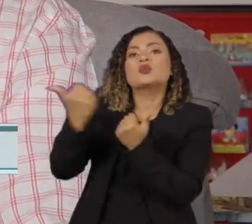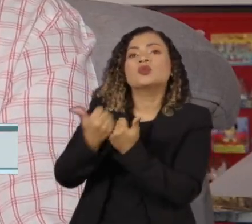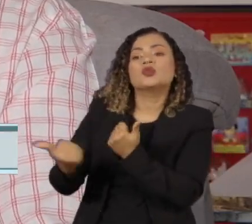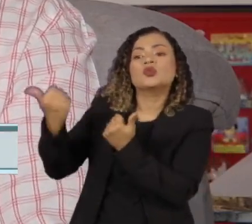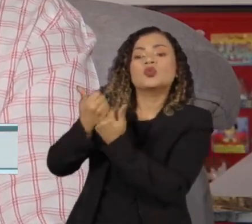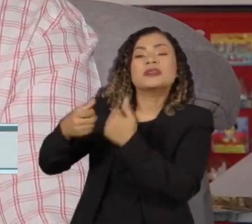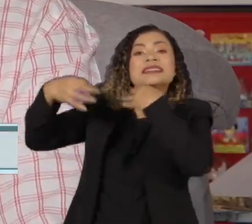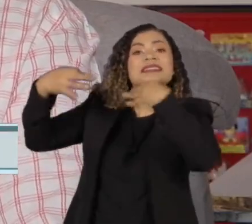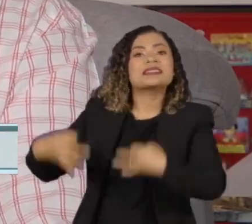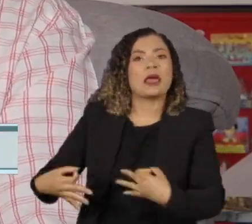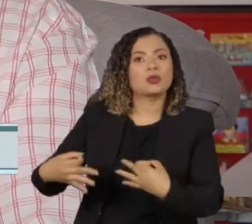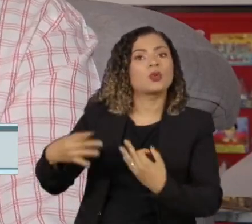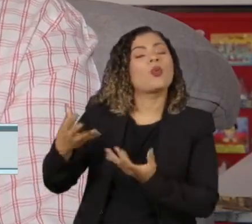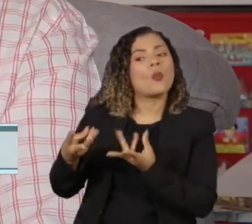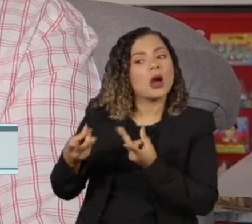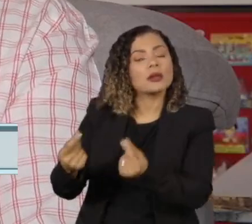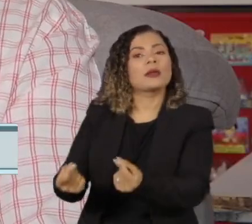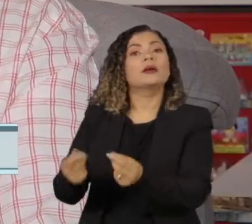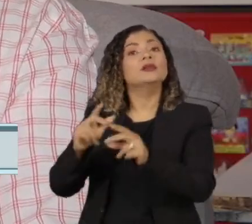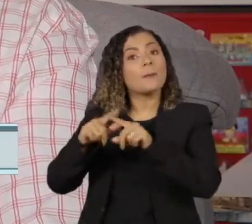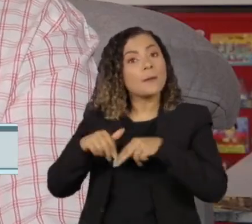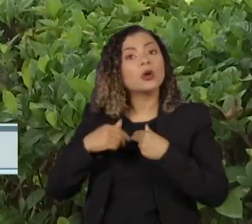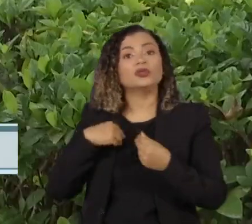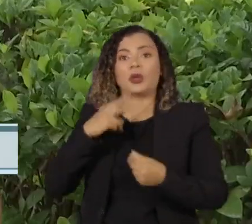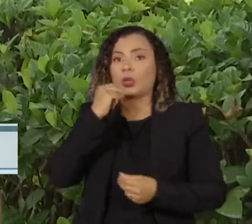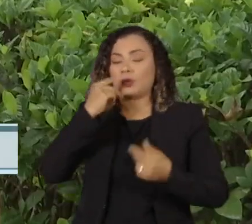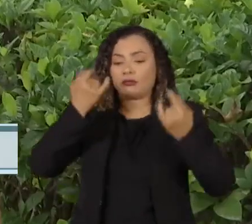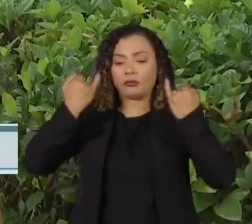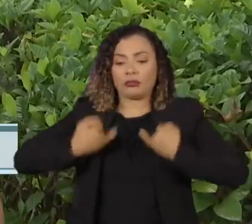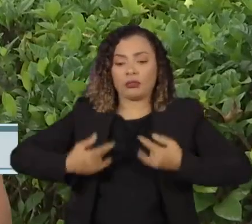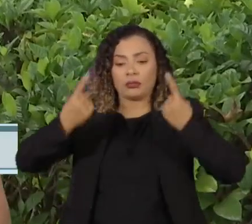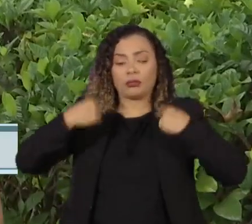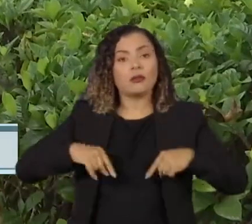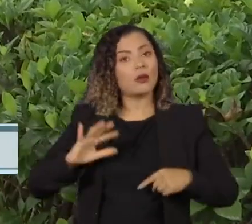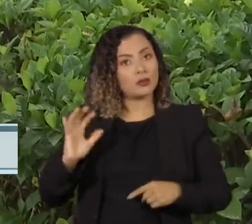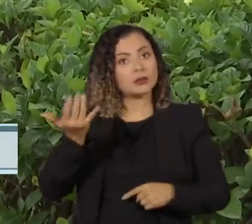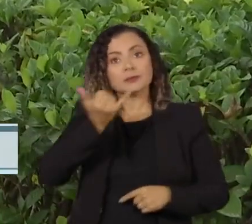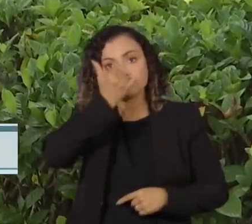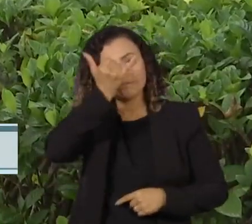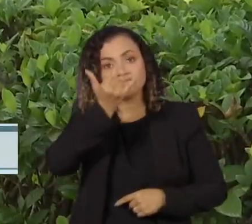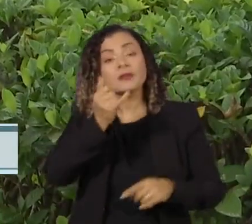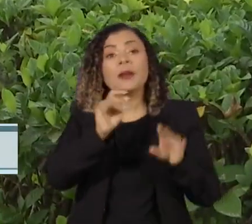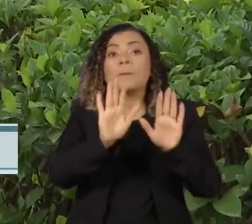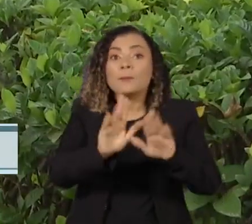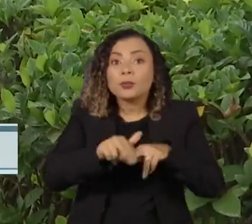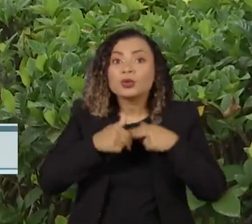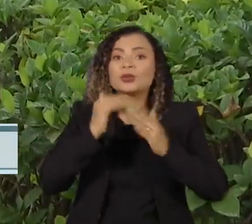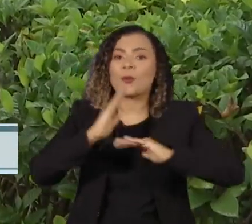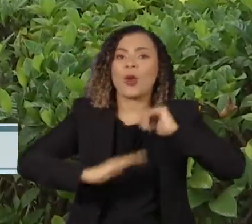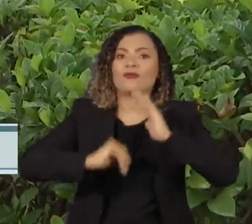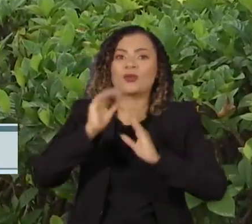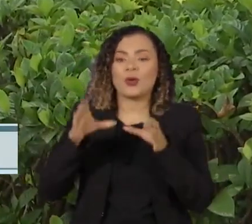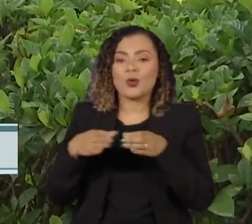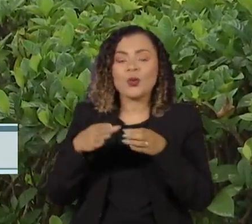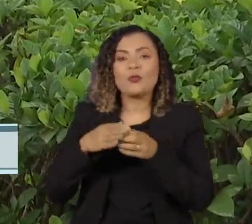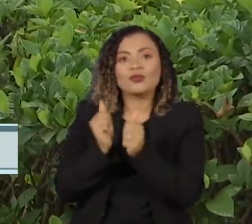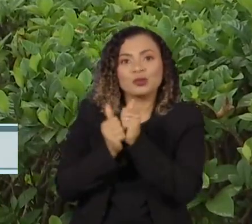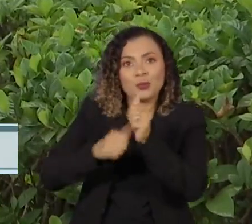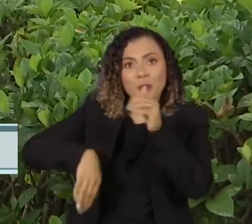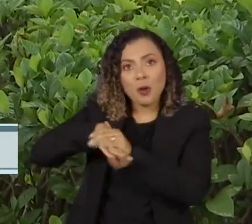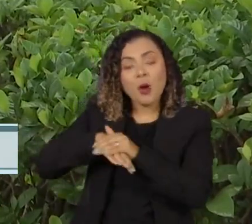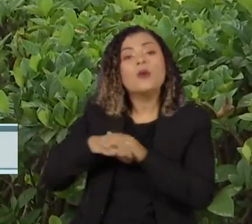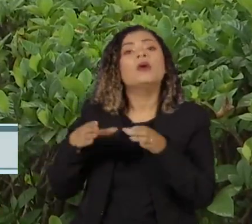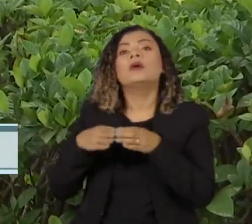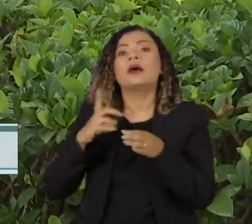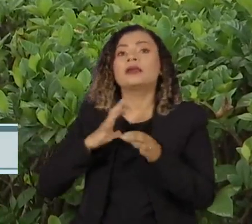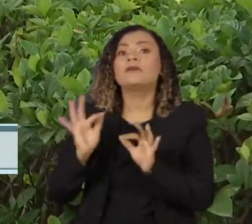substituições adequadas, implicar em alguma deficiência nutricional. O Laguna faz todo esse acompanhamento para os atletas, até porque o time